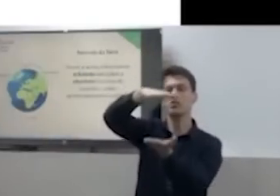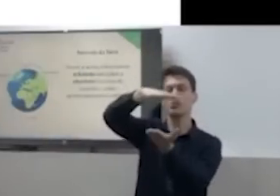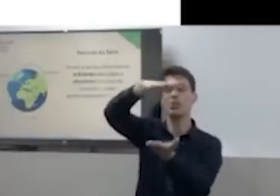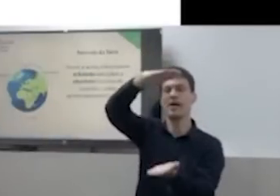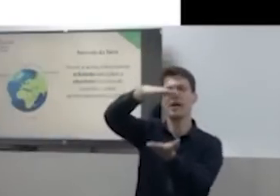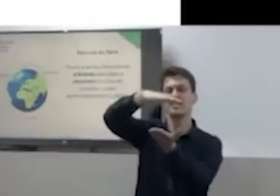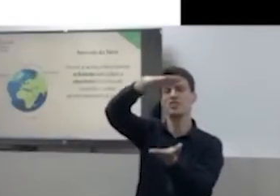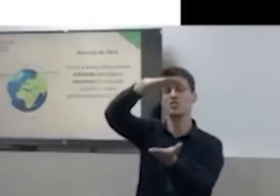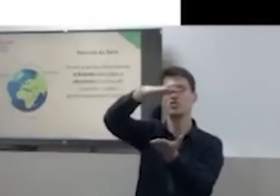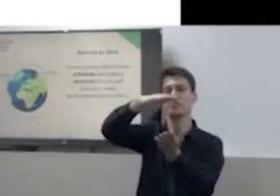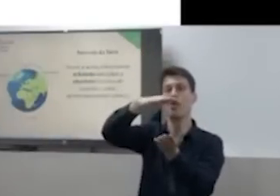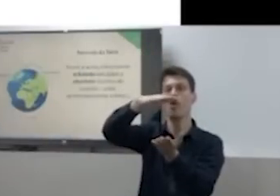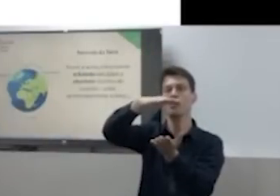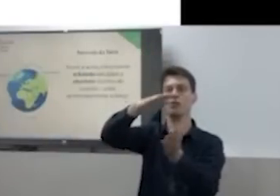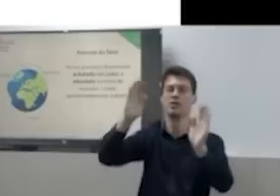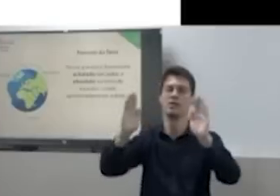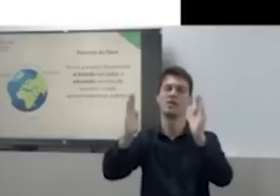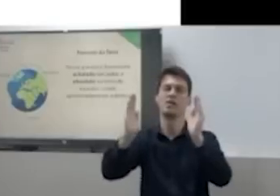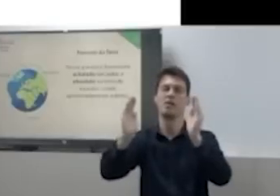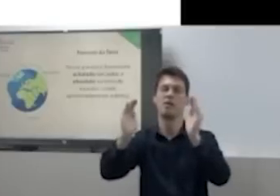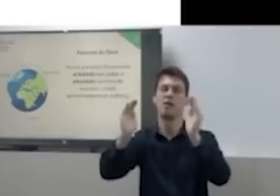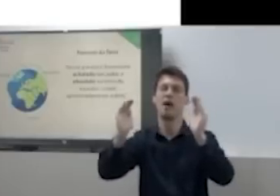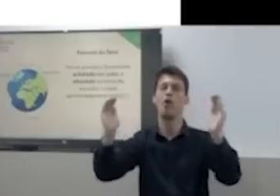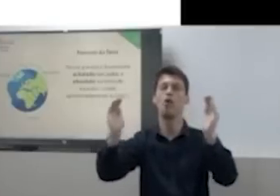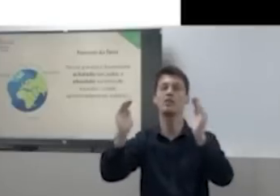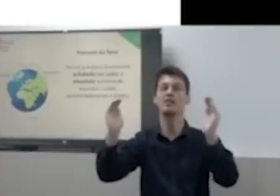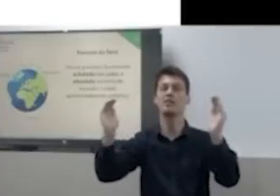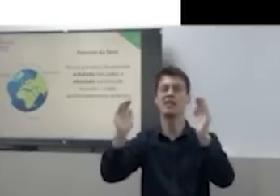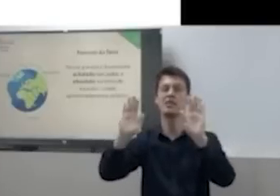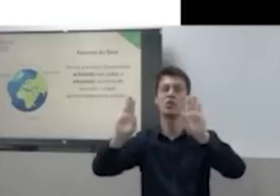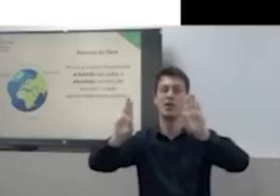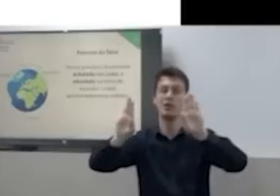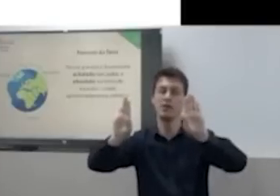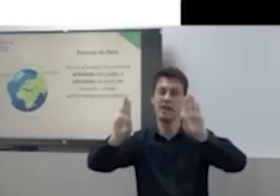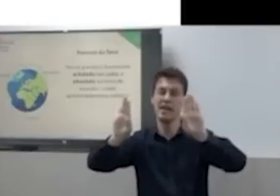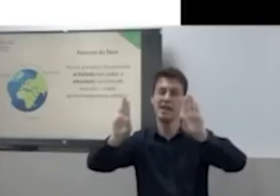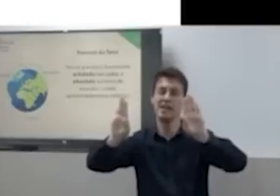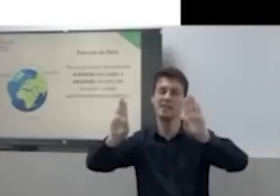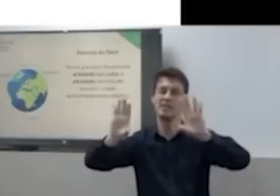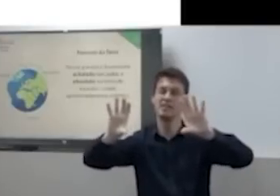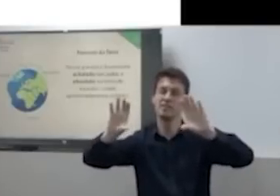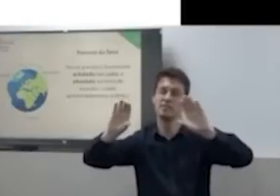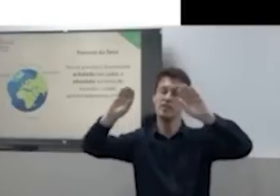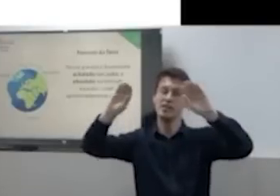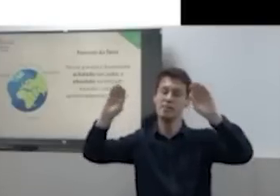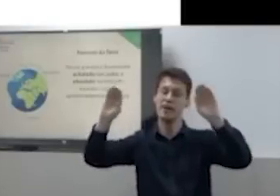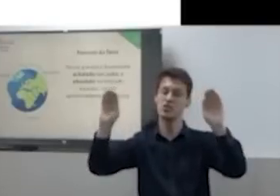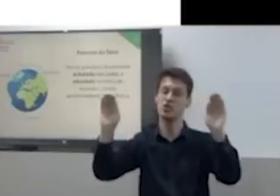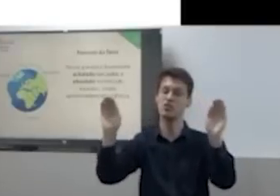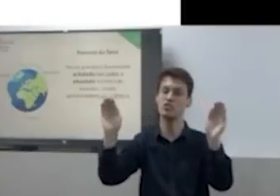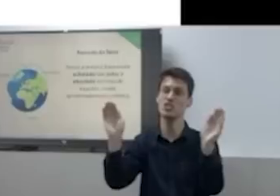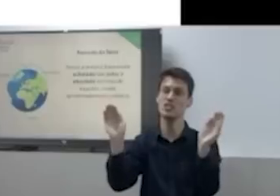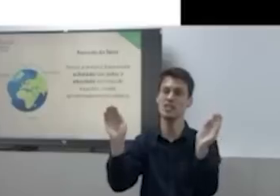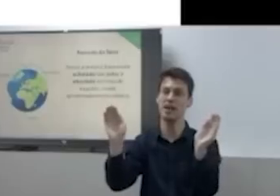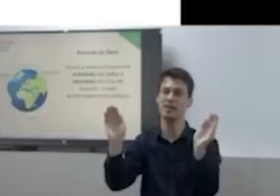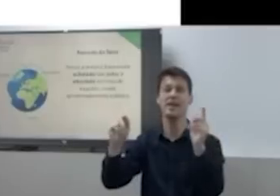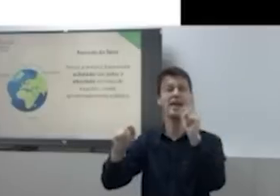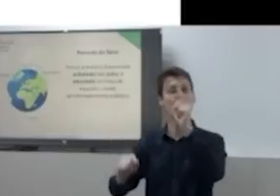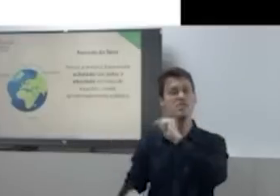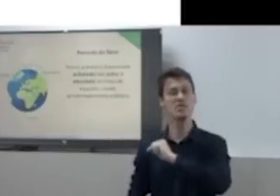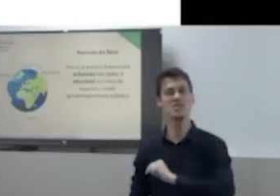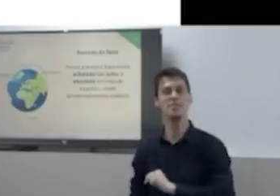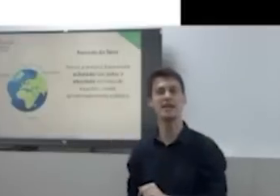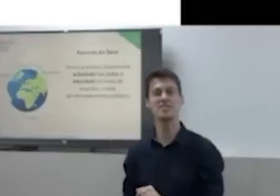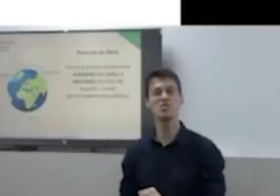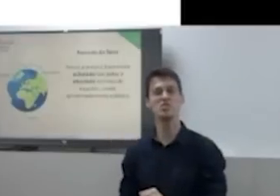eu aperto as regiões do polo, aonde tem a linha do Equador, ela fica mais